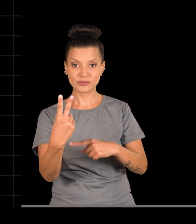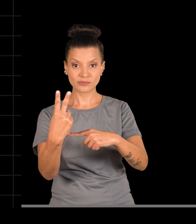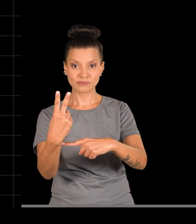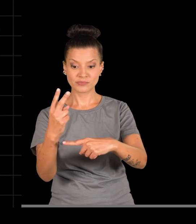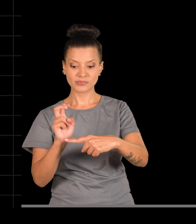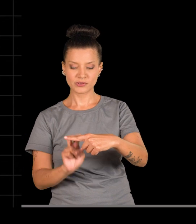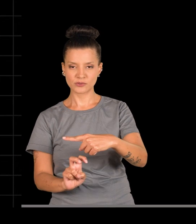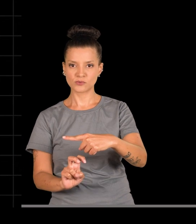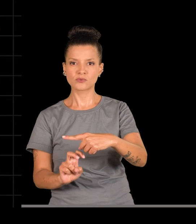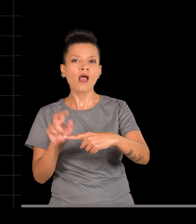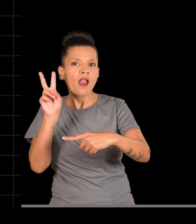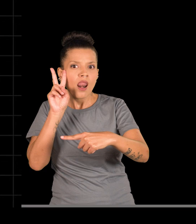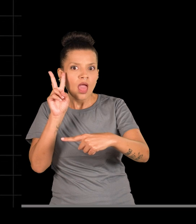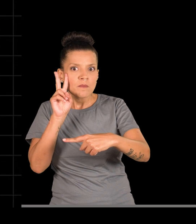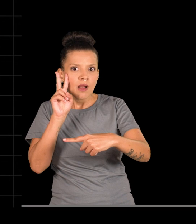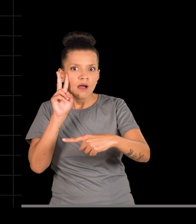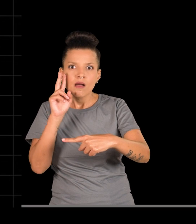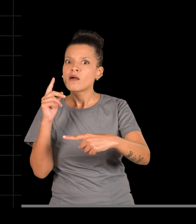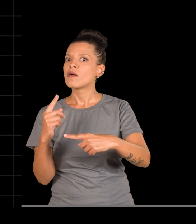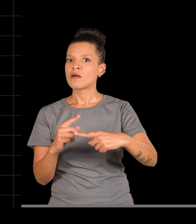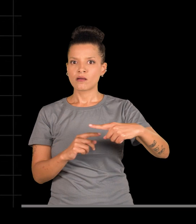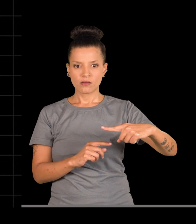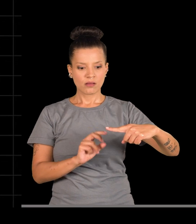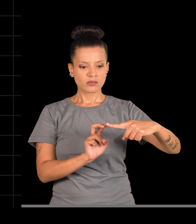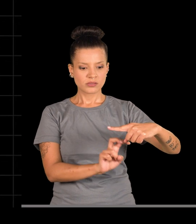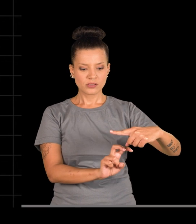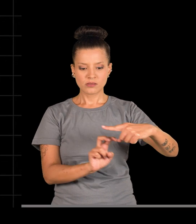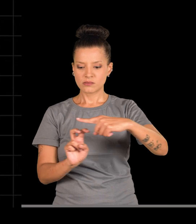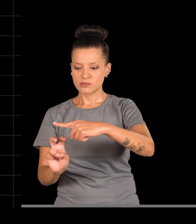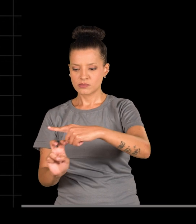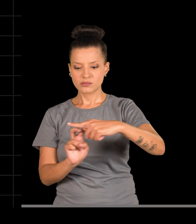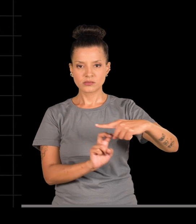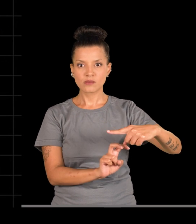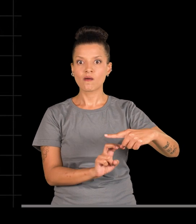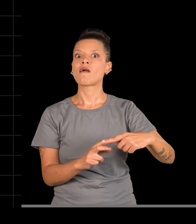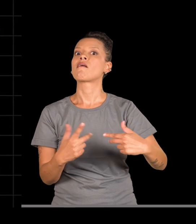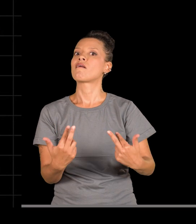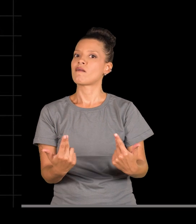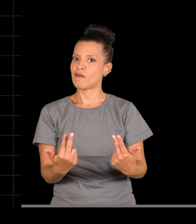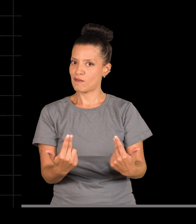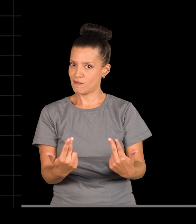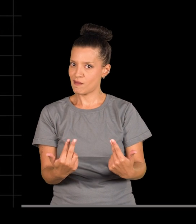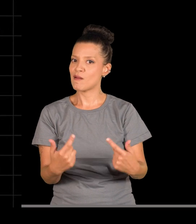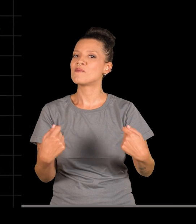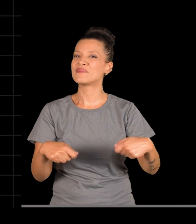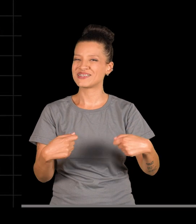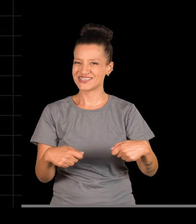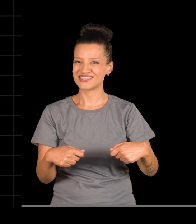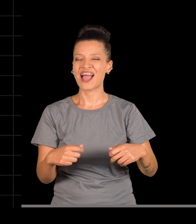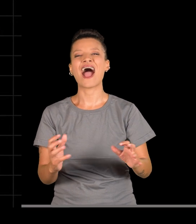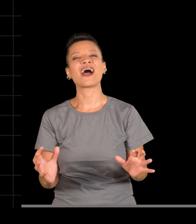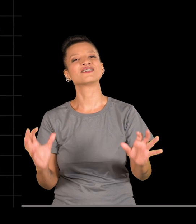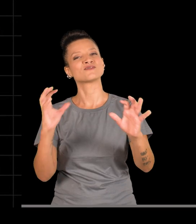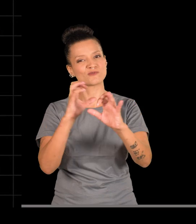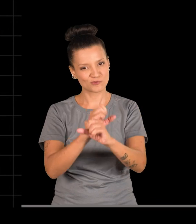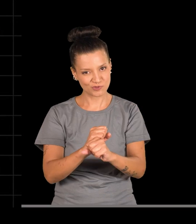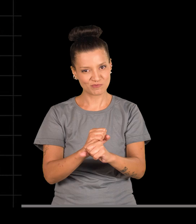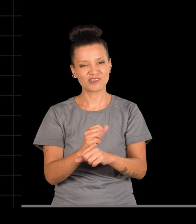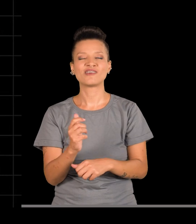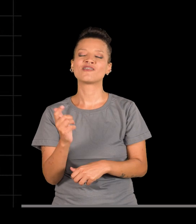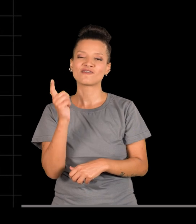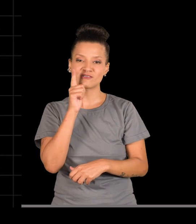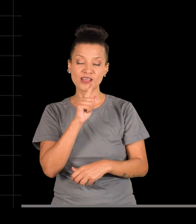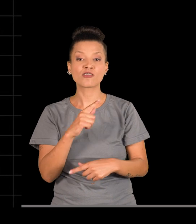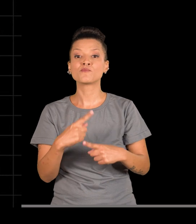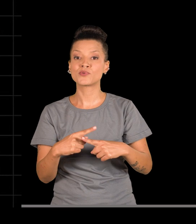colocar o denominador igual, né? Porque eu só posso fazer a soma das frações se o que dá nome a elas, os denominadores, forem iguais, e aí